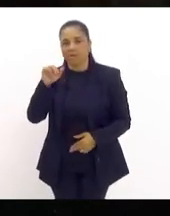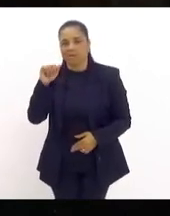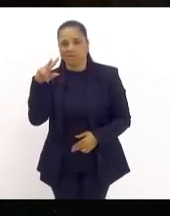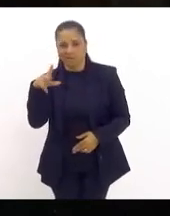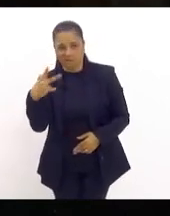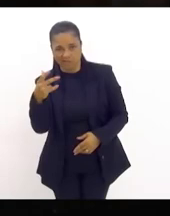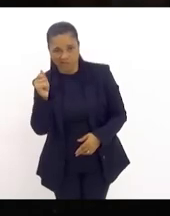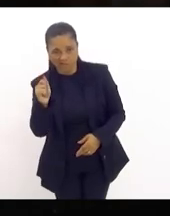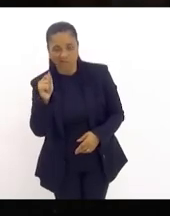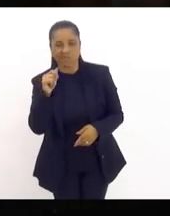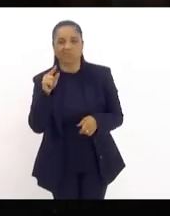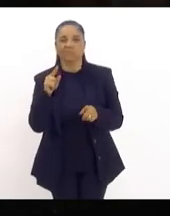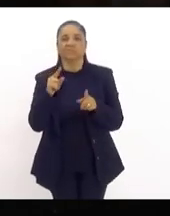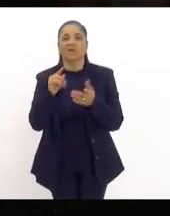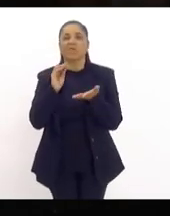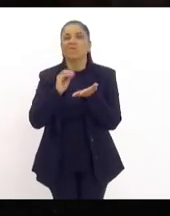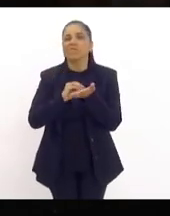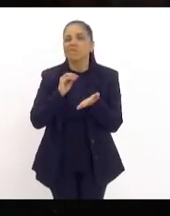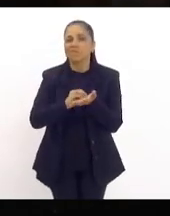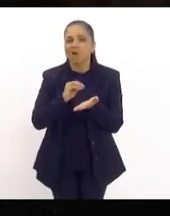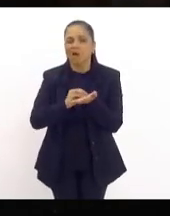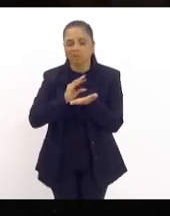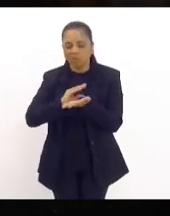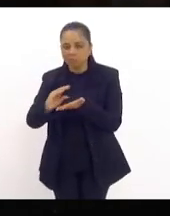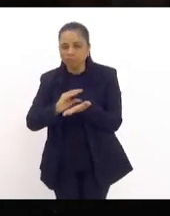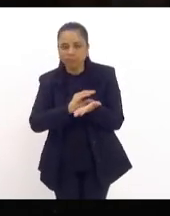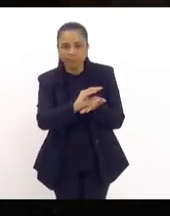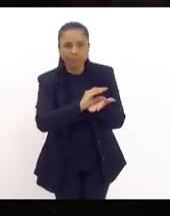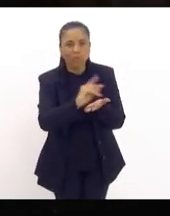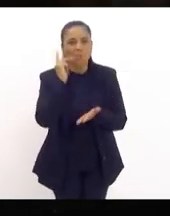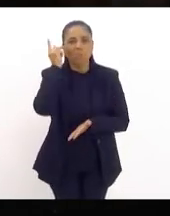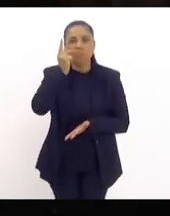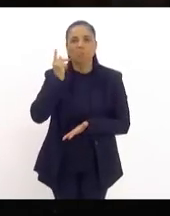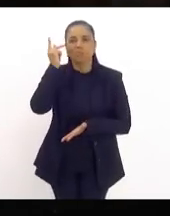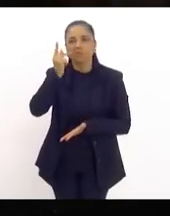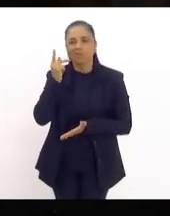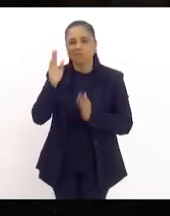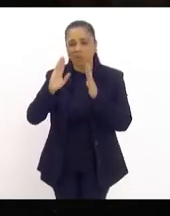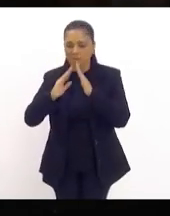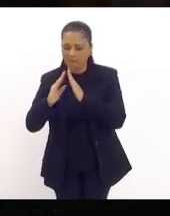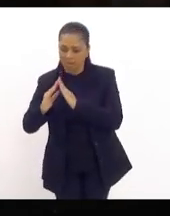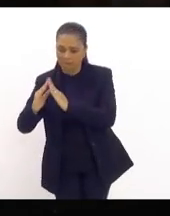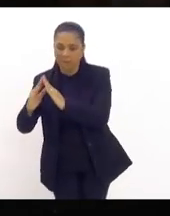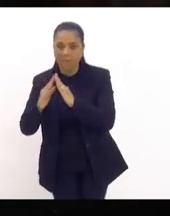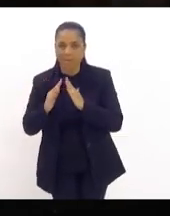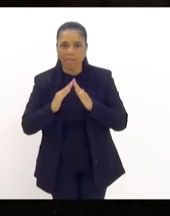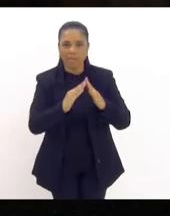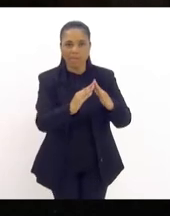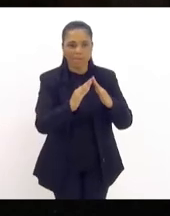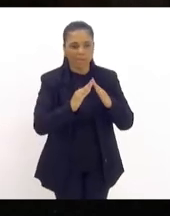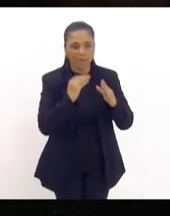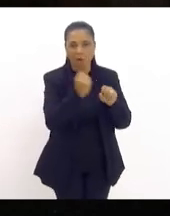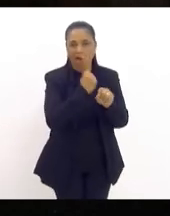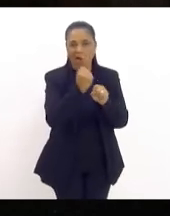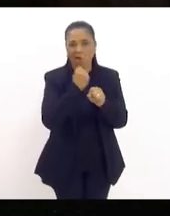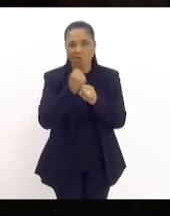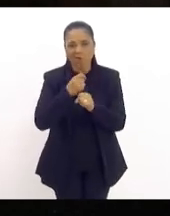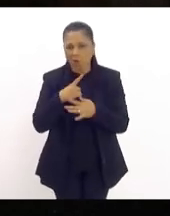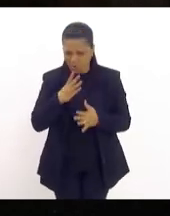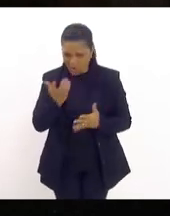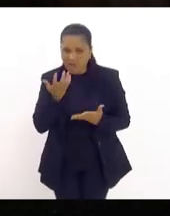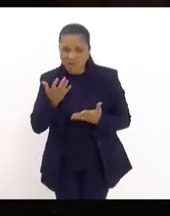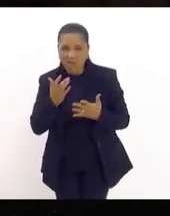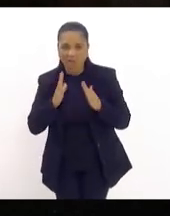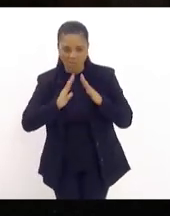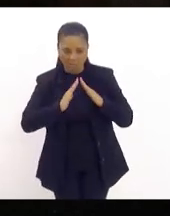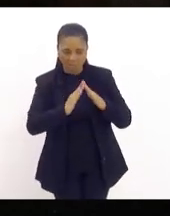da ausência de investimento nas políticas habitacionais, porque ninguém mora em área de risco